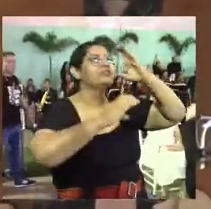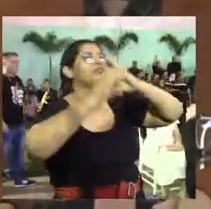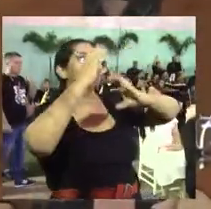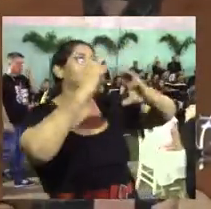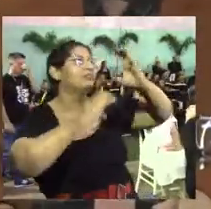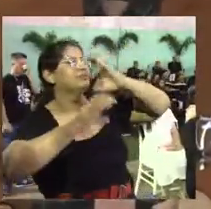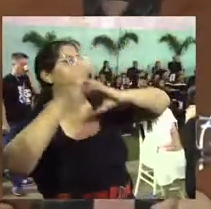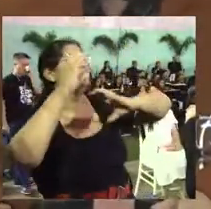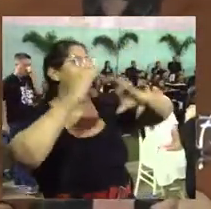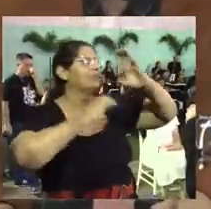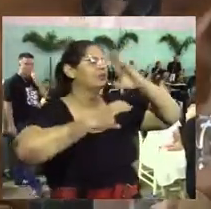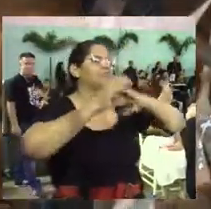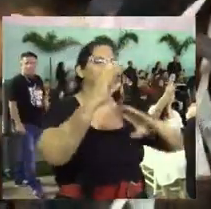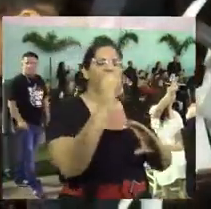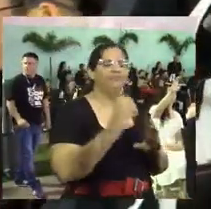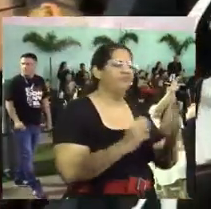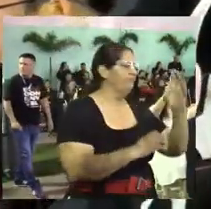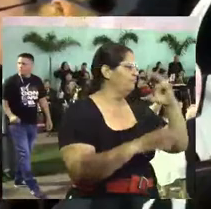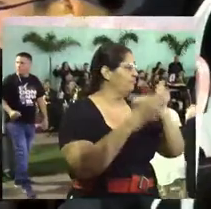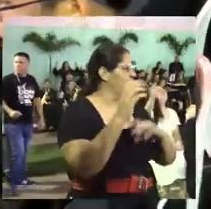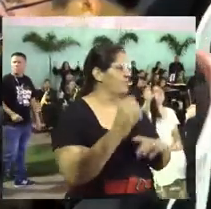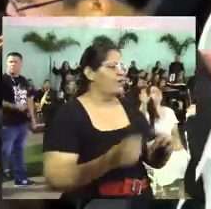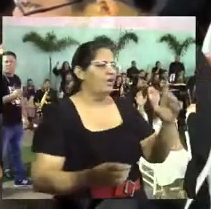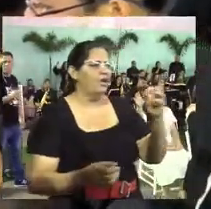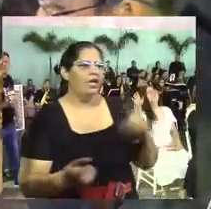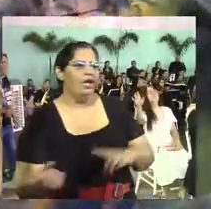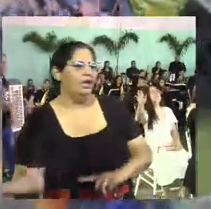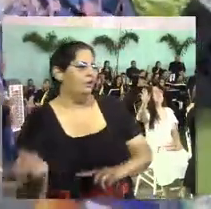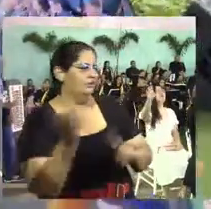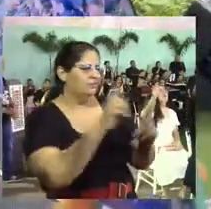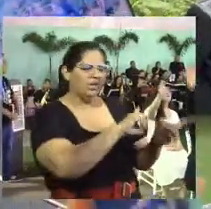Levanta a tua mão e canta comigo